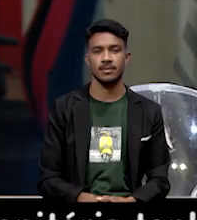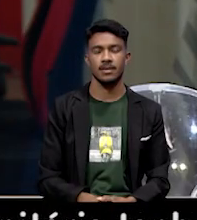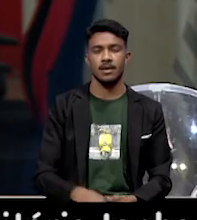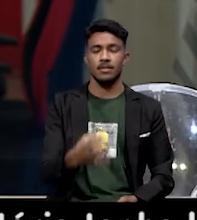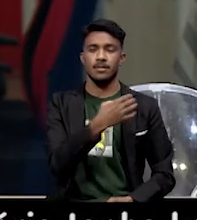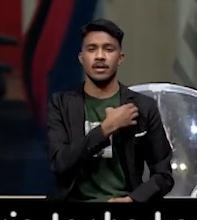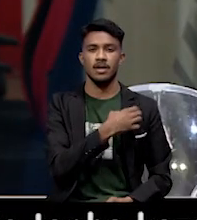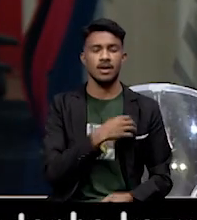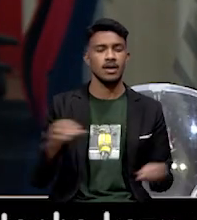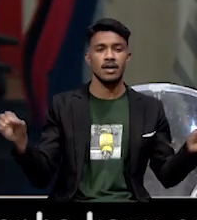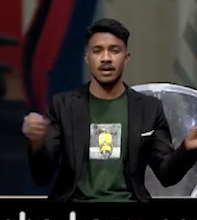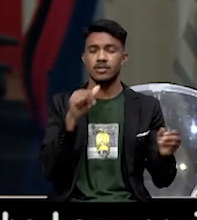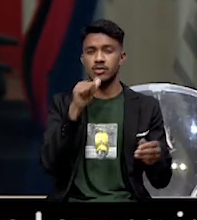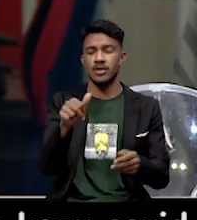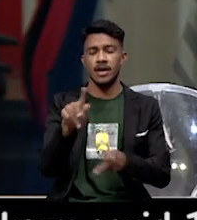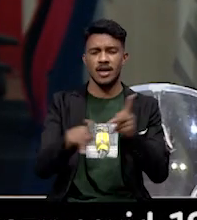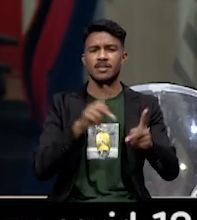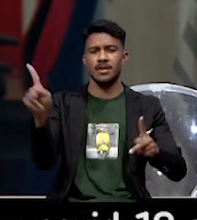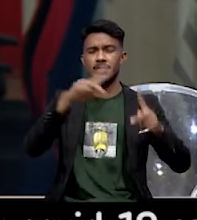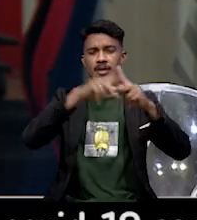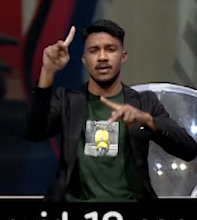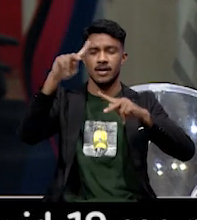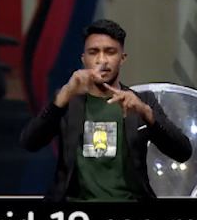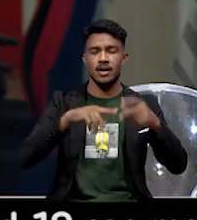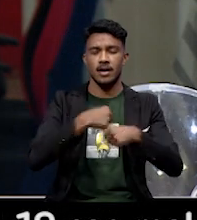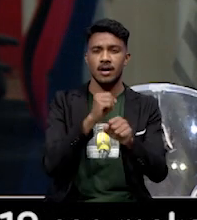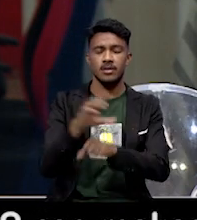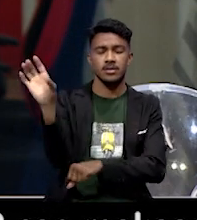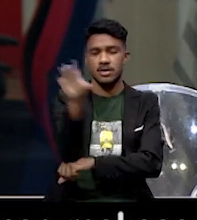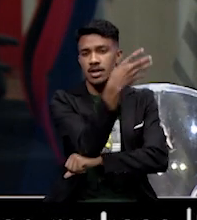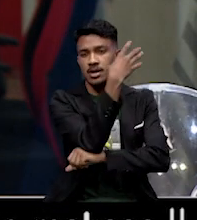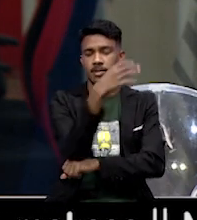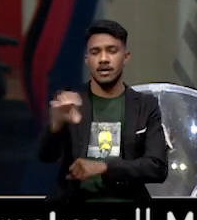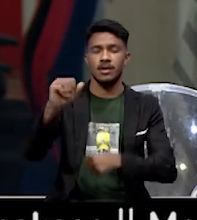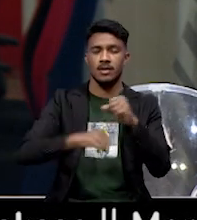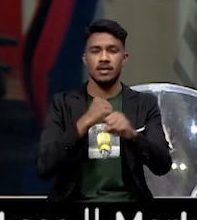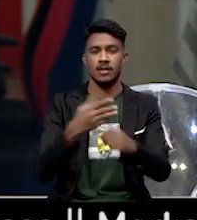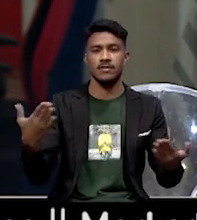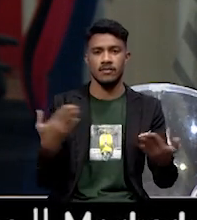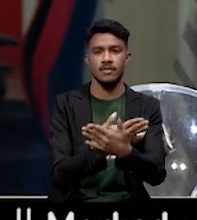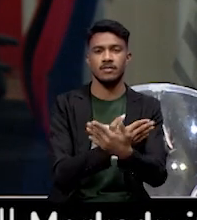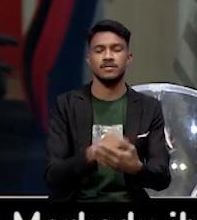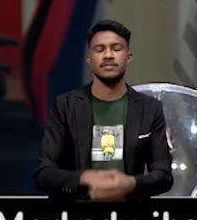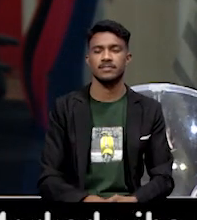Penitelli se la tolera actu crimi durante celebración lor Natal no tenen fong.